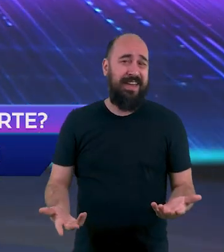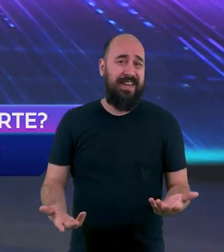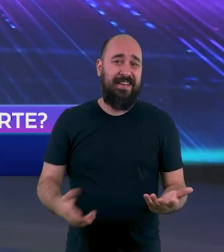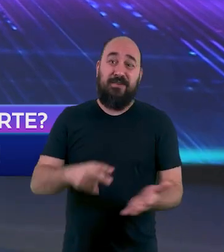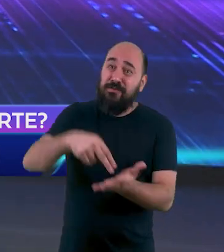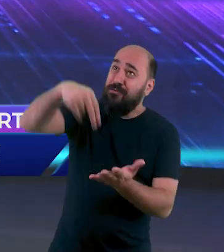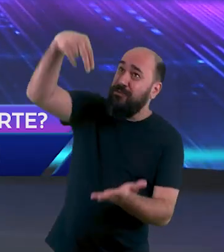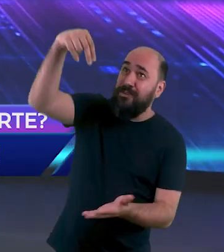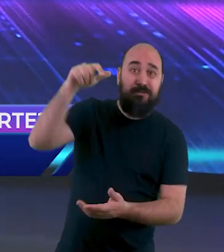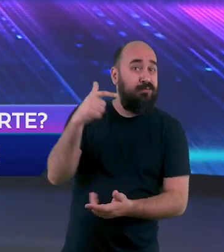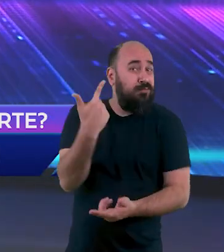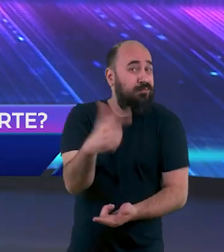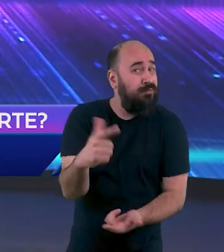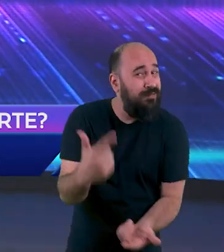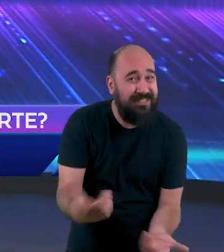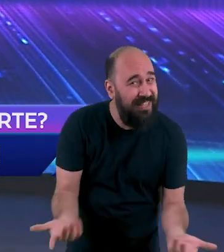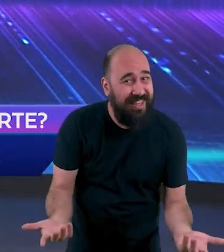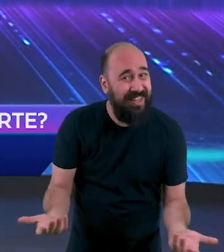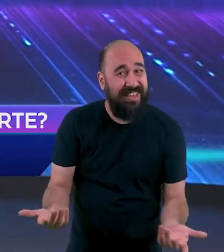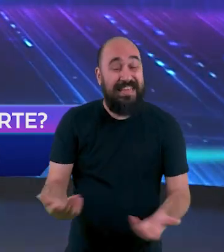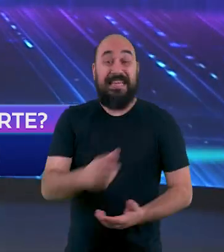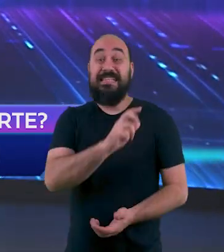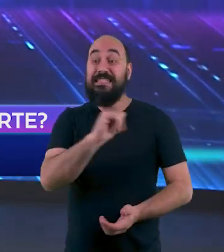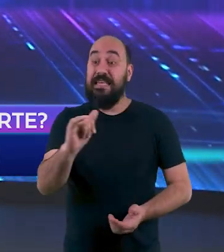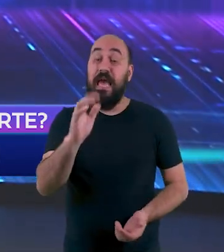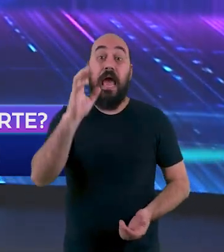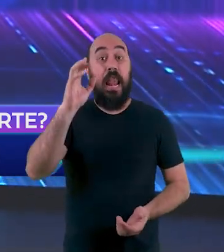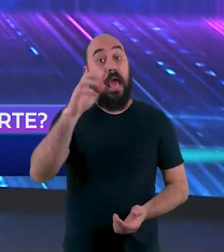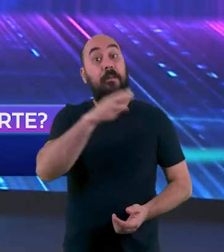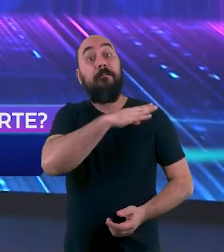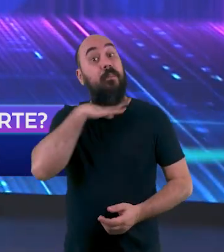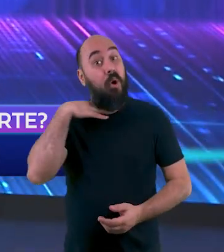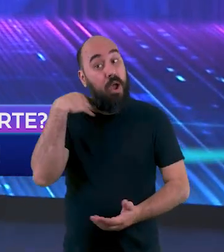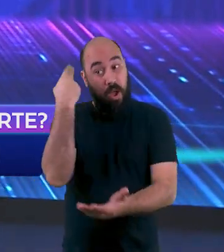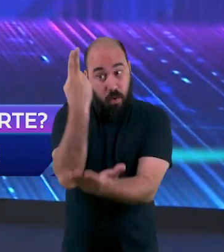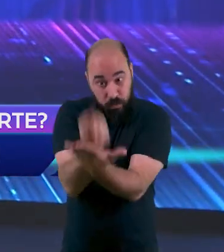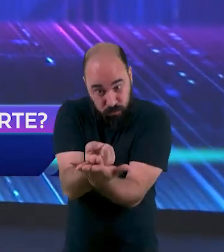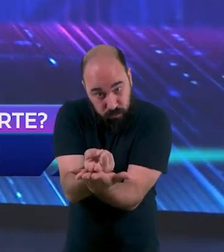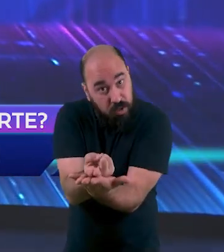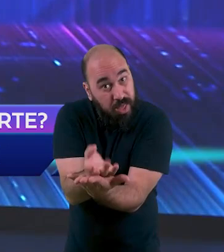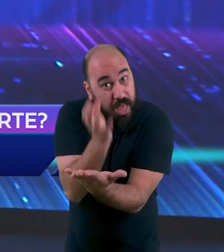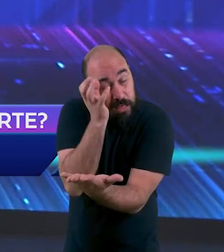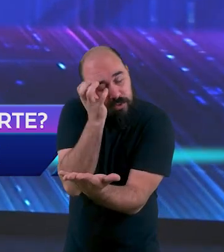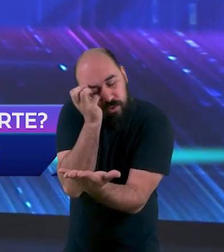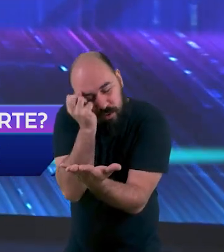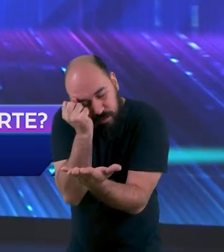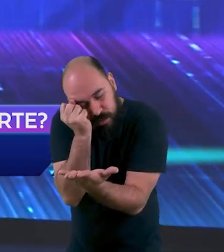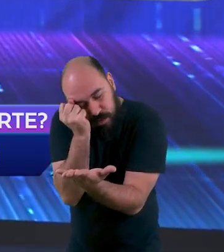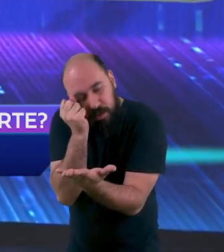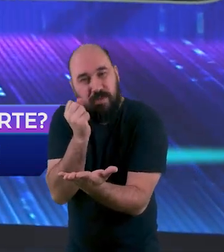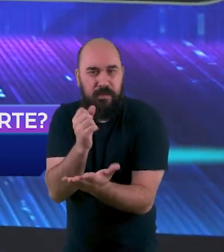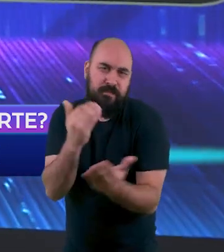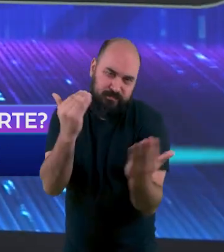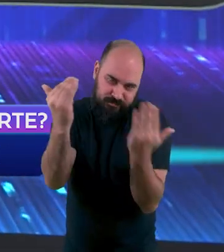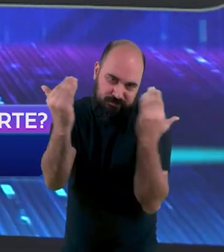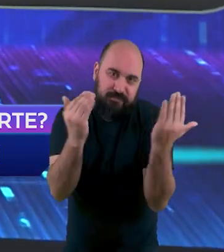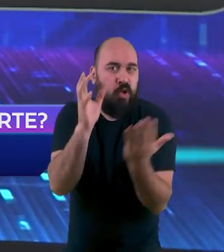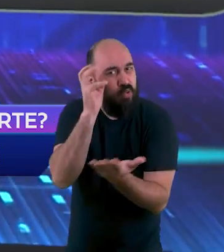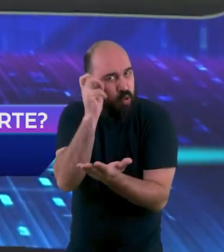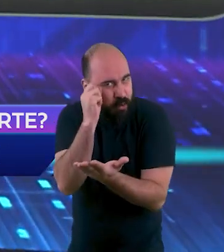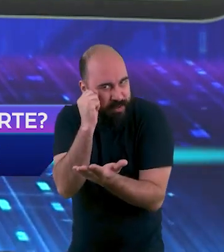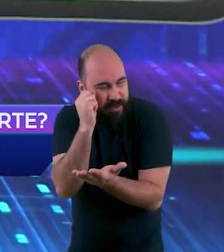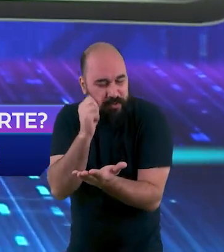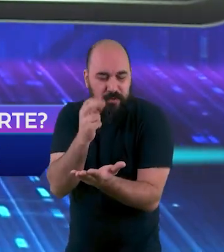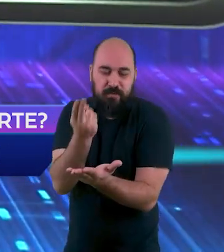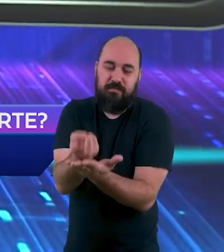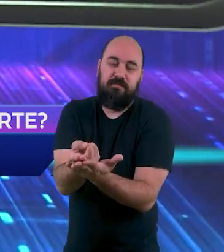está morta está dormindo, ela não está em outro lugar senão dormindo. Ela está lá. Não tem como você deixar seu corpo